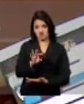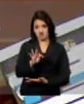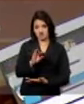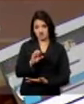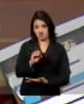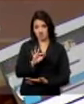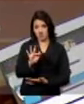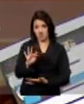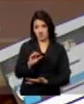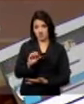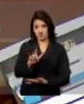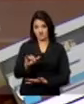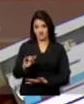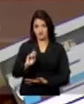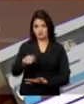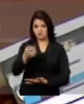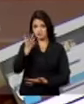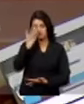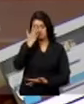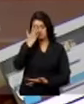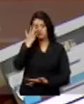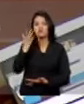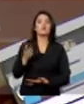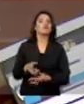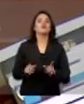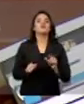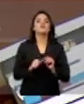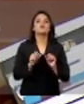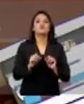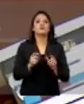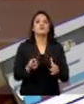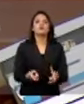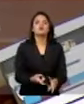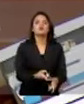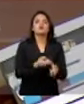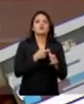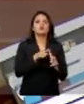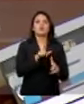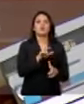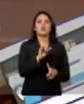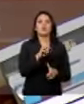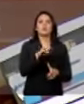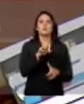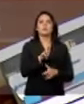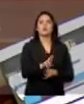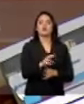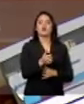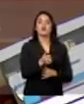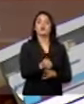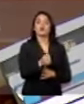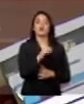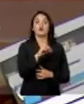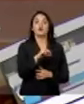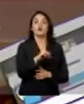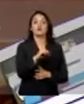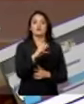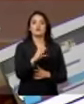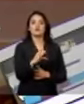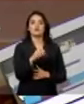cambulhada suspendeu, não só a liminar na ação declaratória